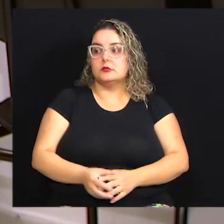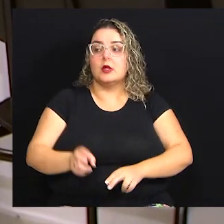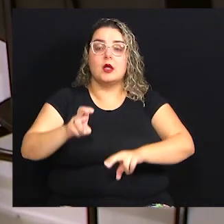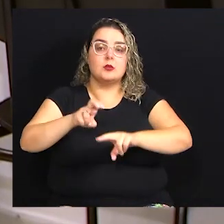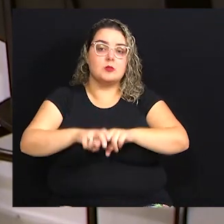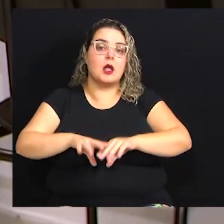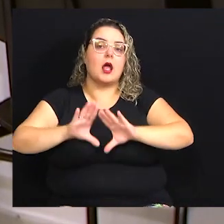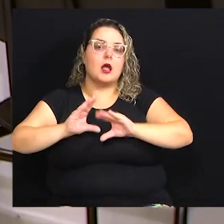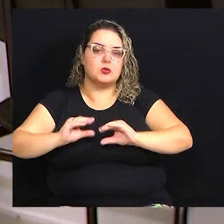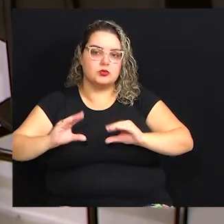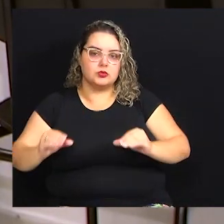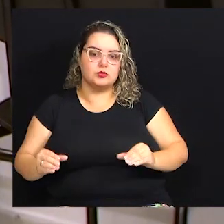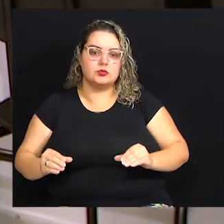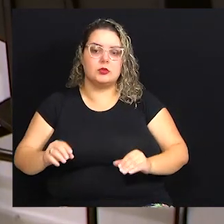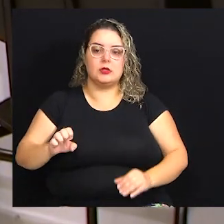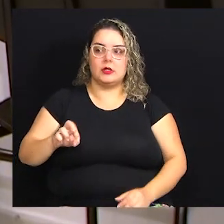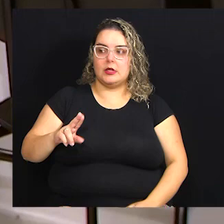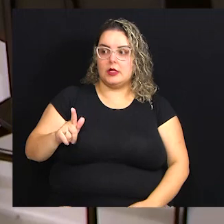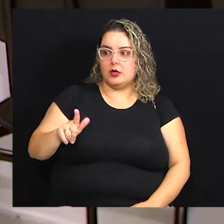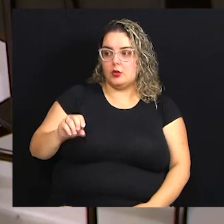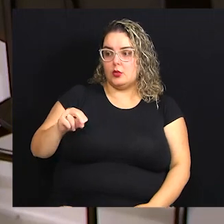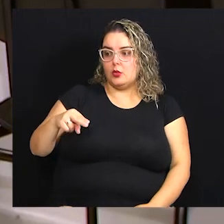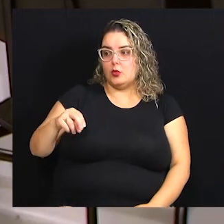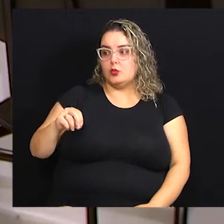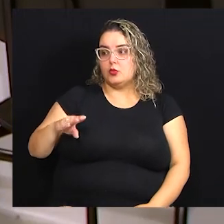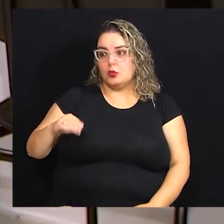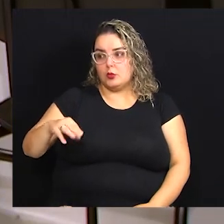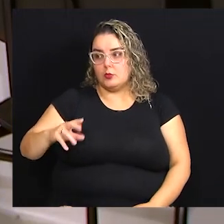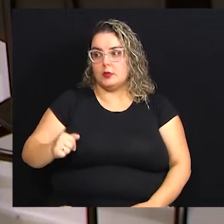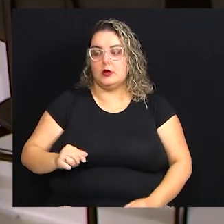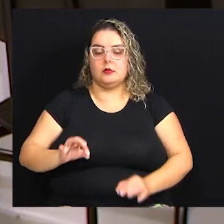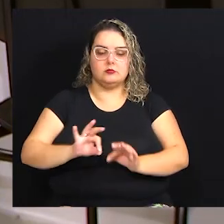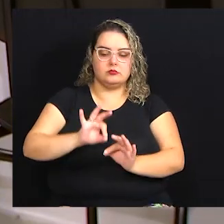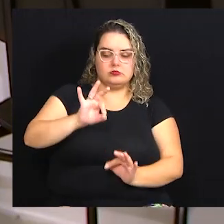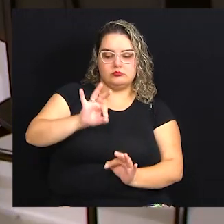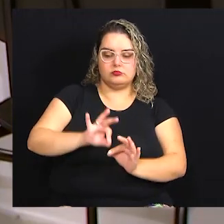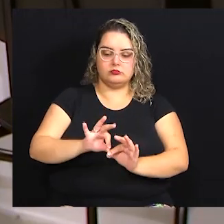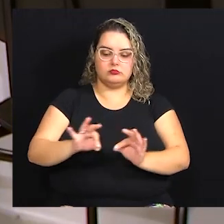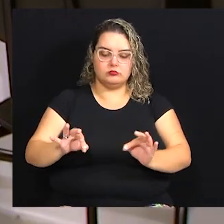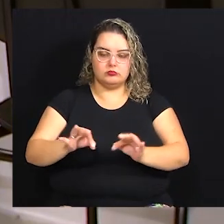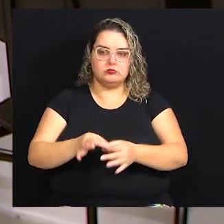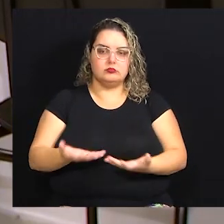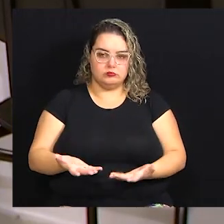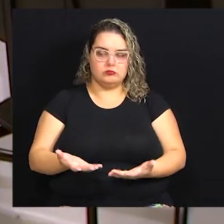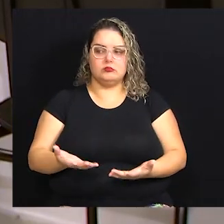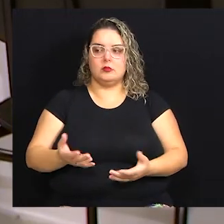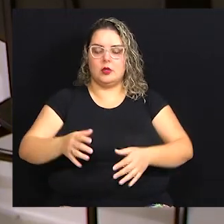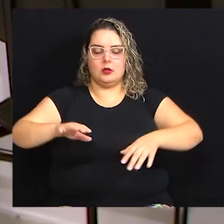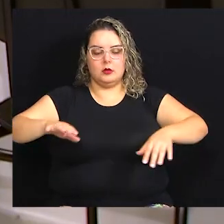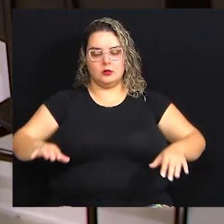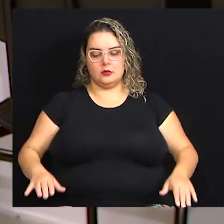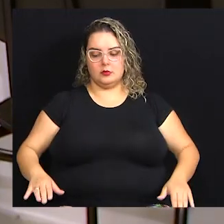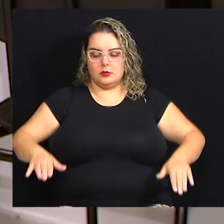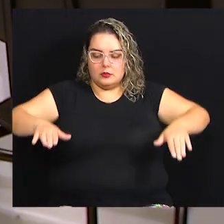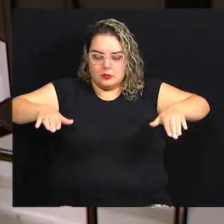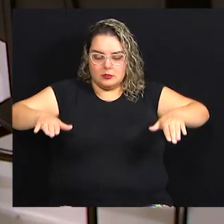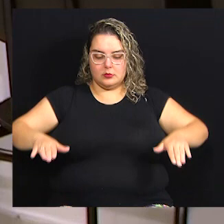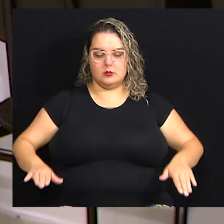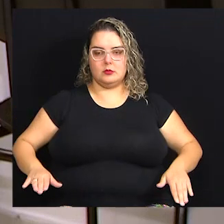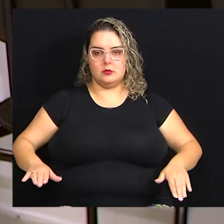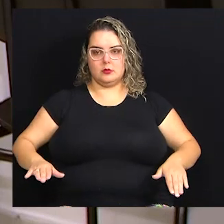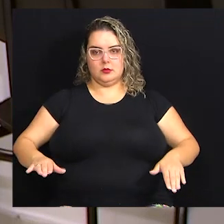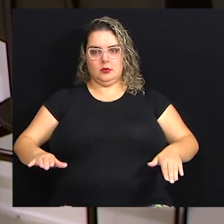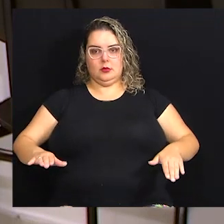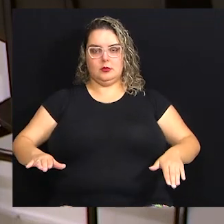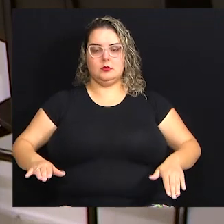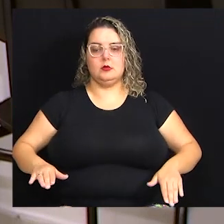numa cadeira confortável, ergonômica, né? Que tenha ajustes de repente de altura, a questão dos braços, né? E você